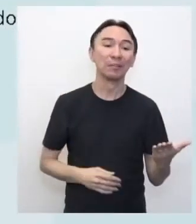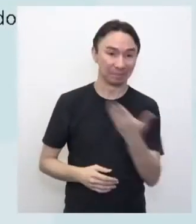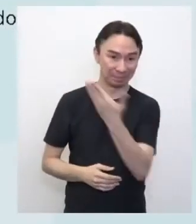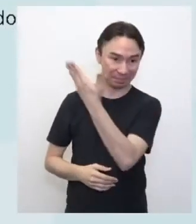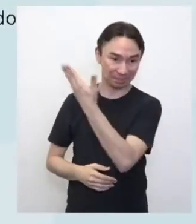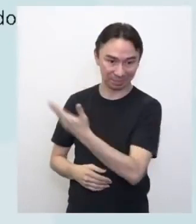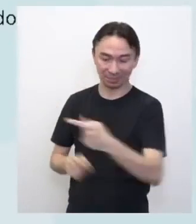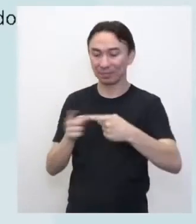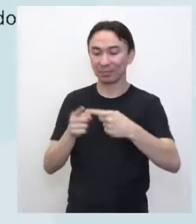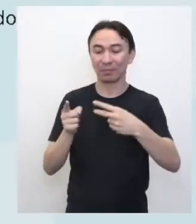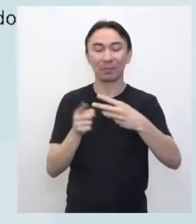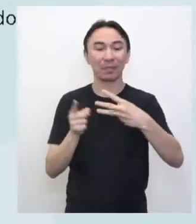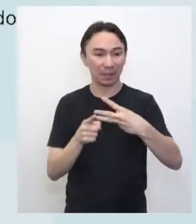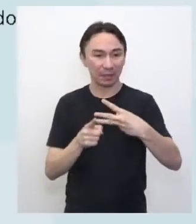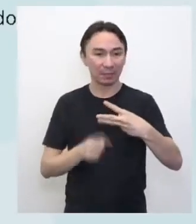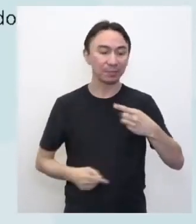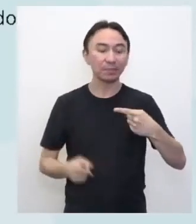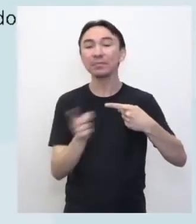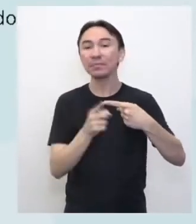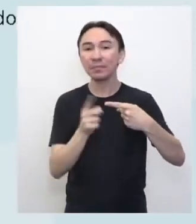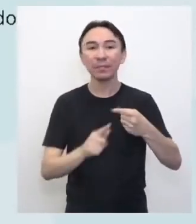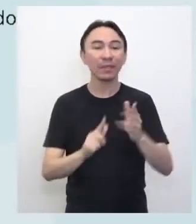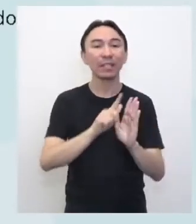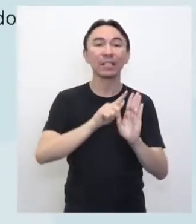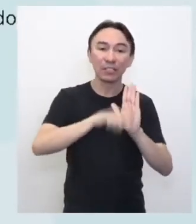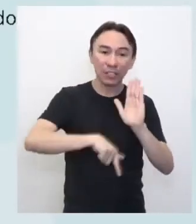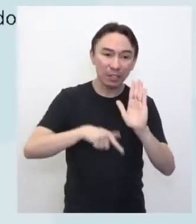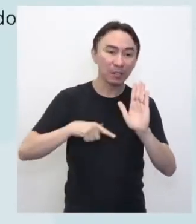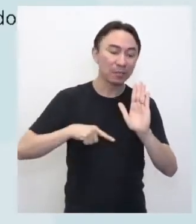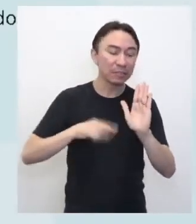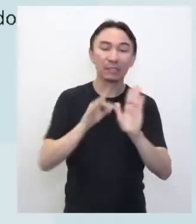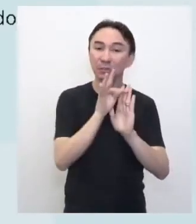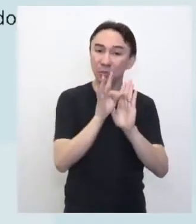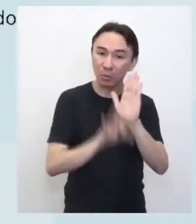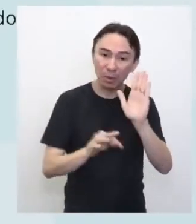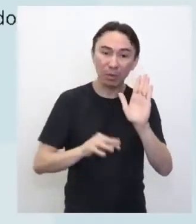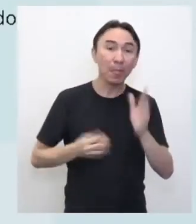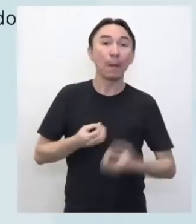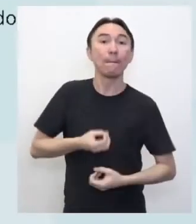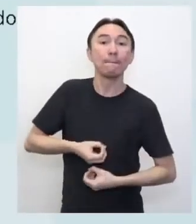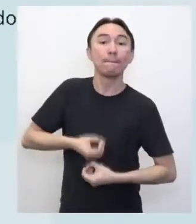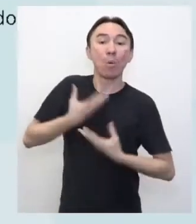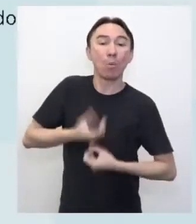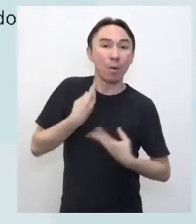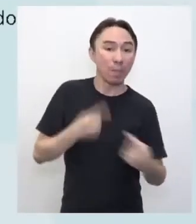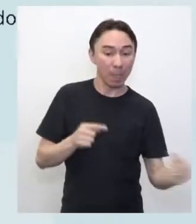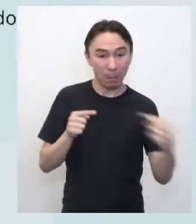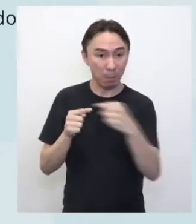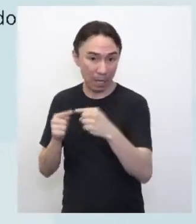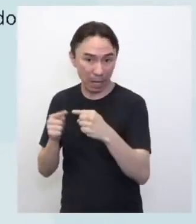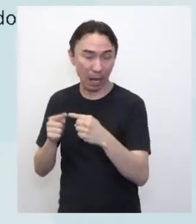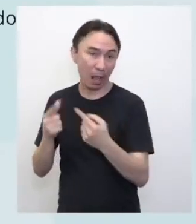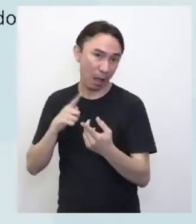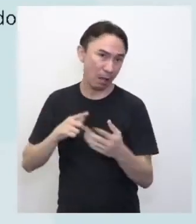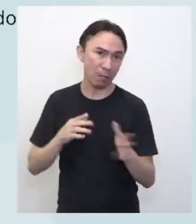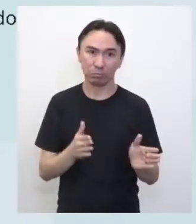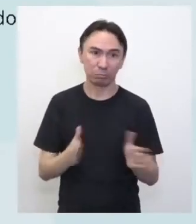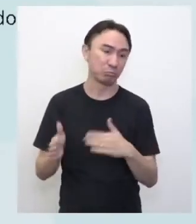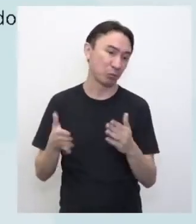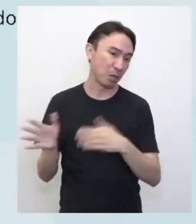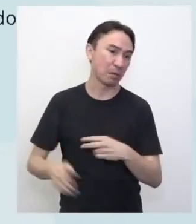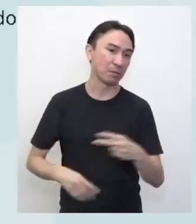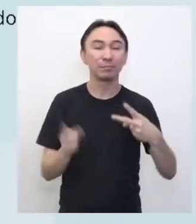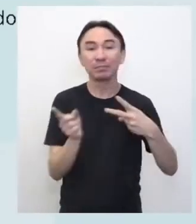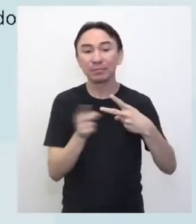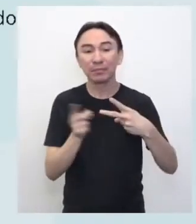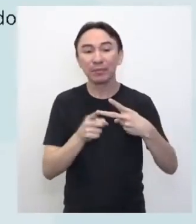ler o gênero textual poema e associá-lo ao contexto de produção, estabelecer relações entre as informações do